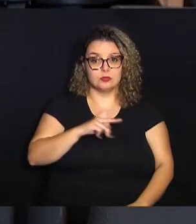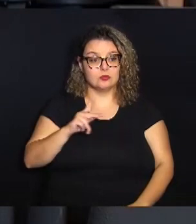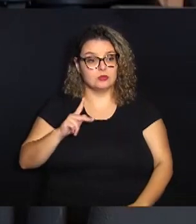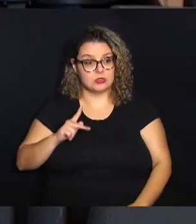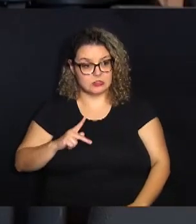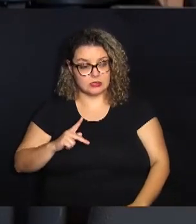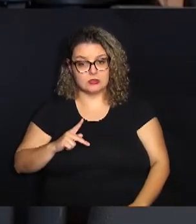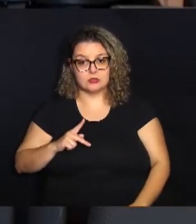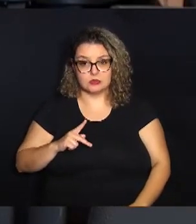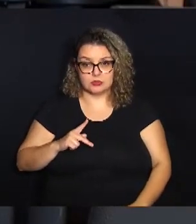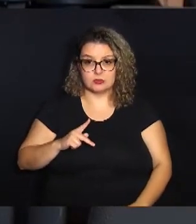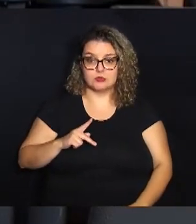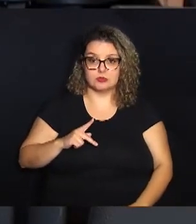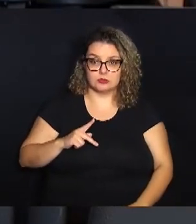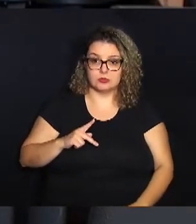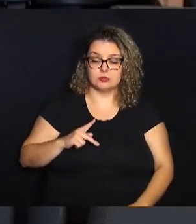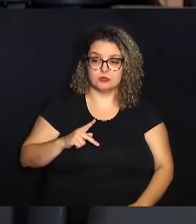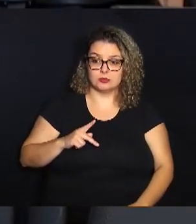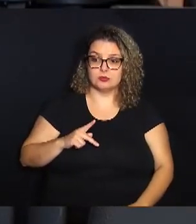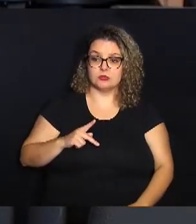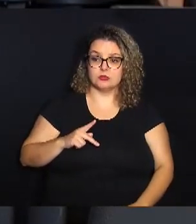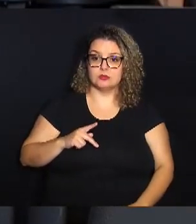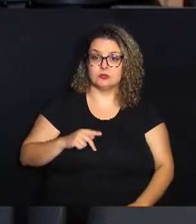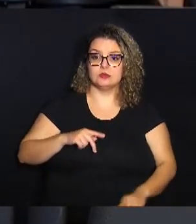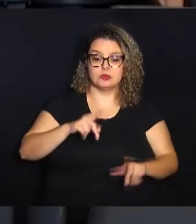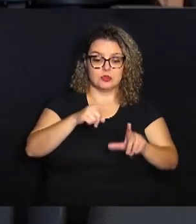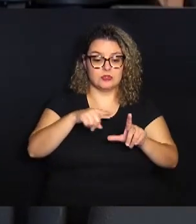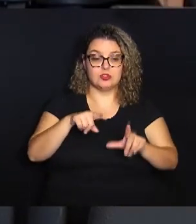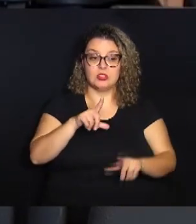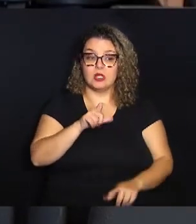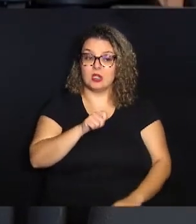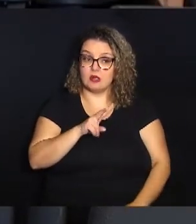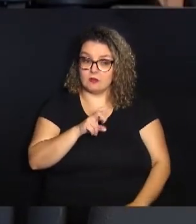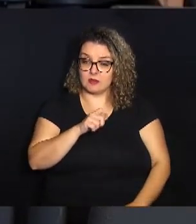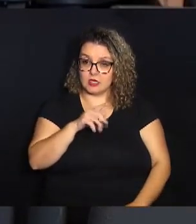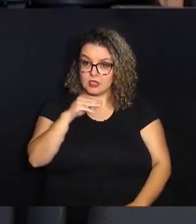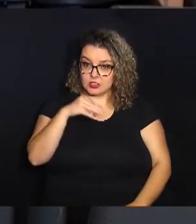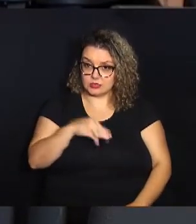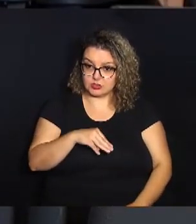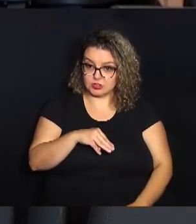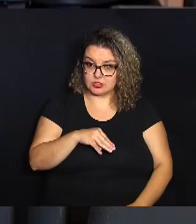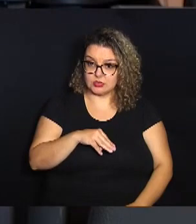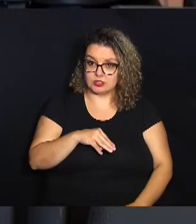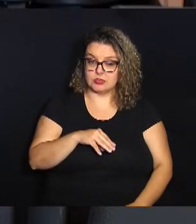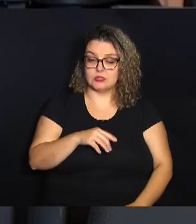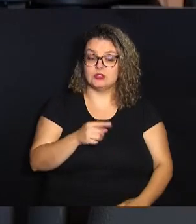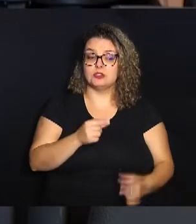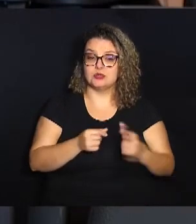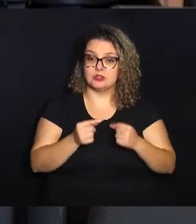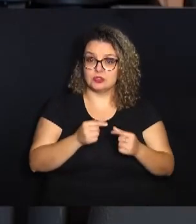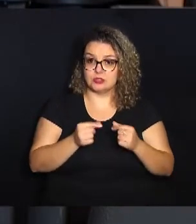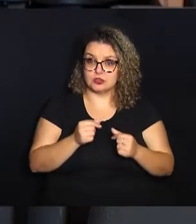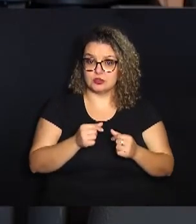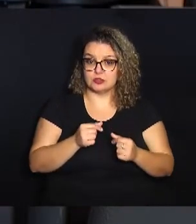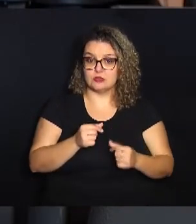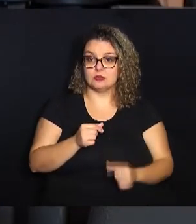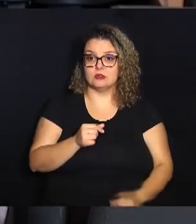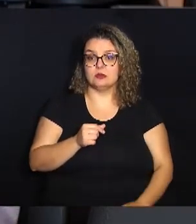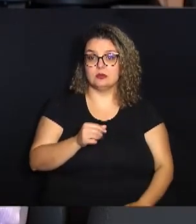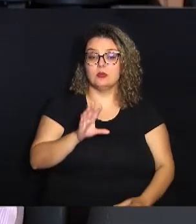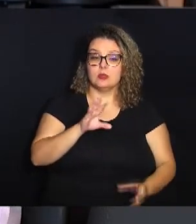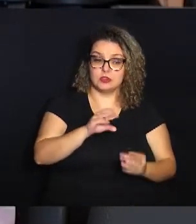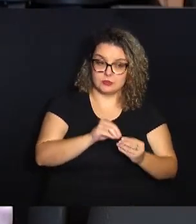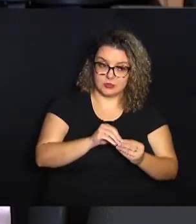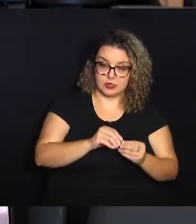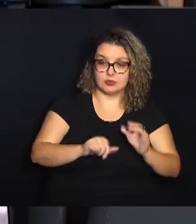Público de indícios de lavagem de dinheiro, em poucas linhas aqui, mas de lavagem de dinheiro do